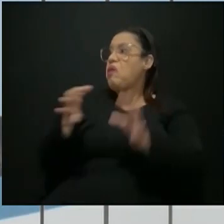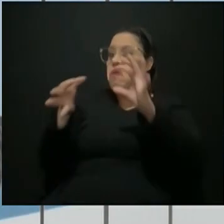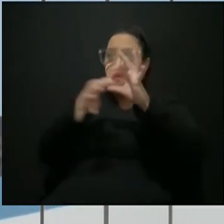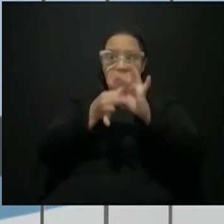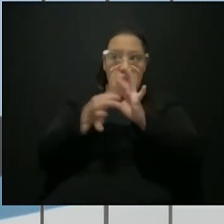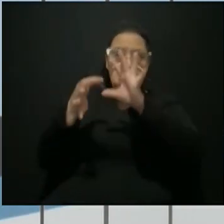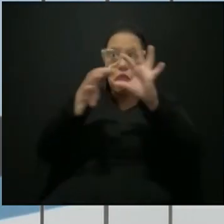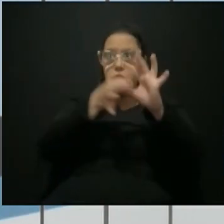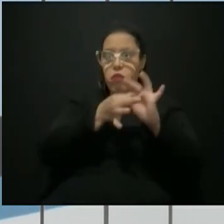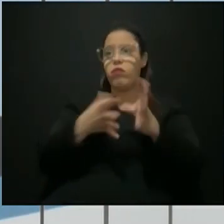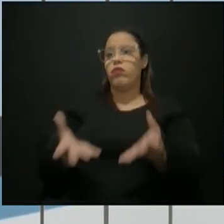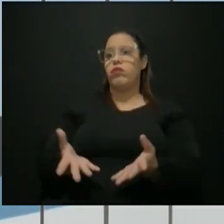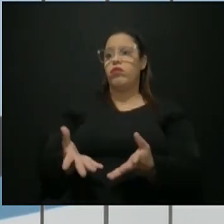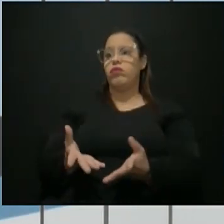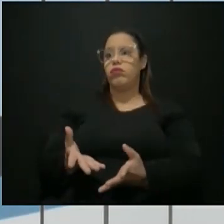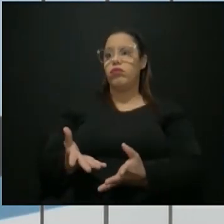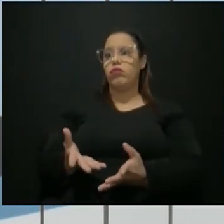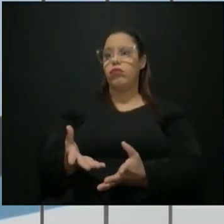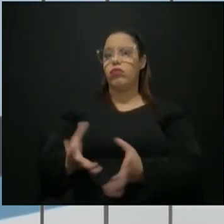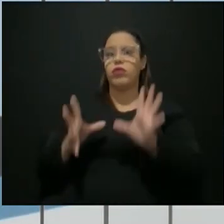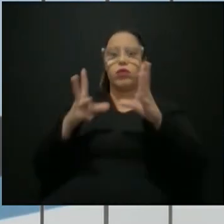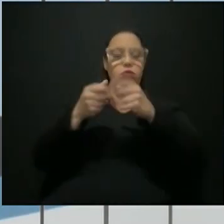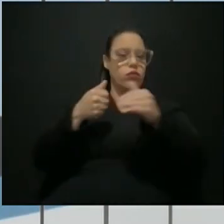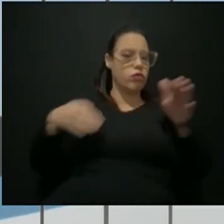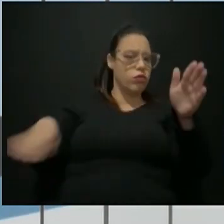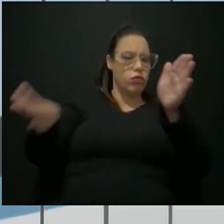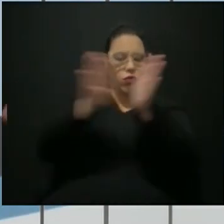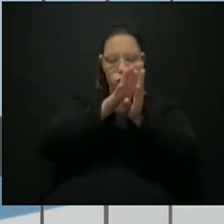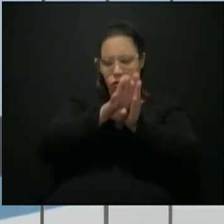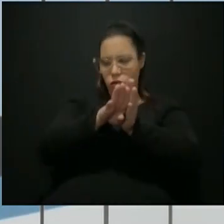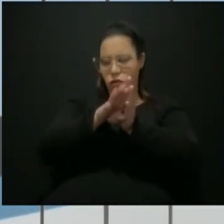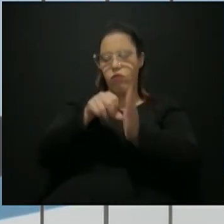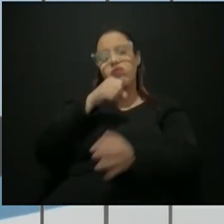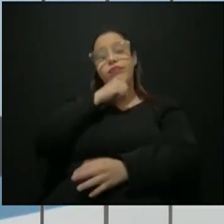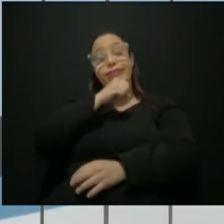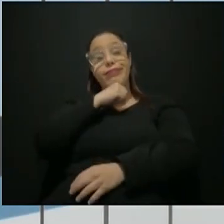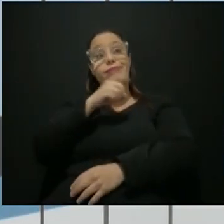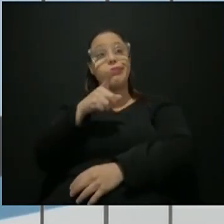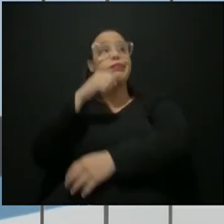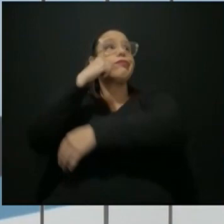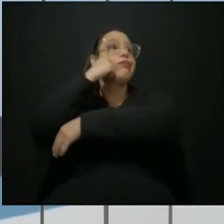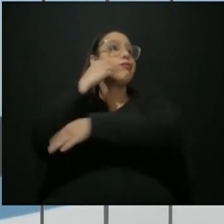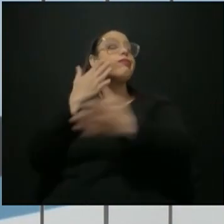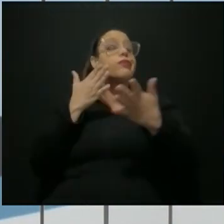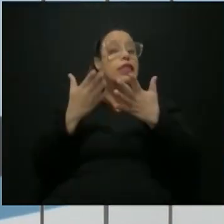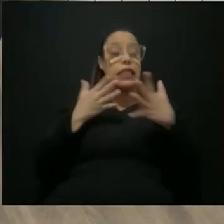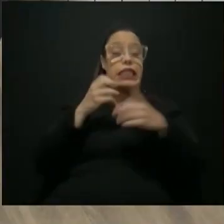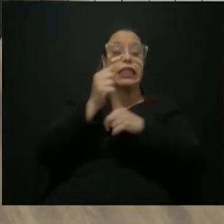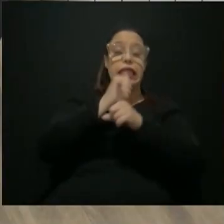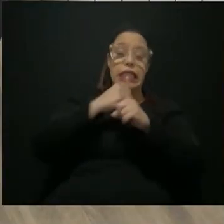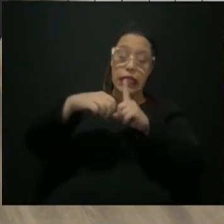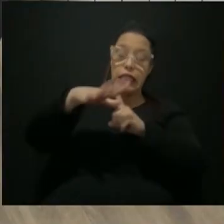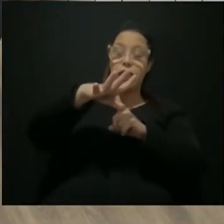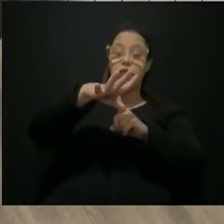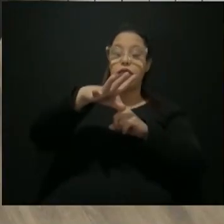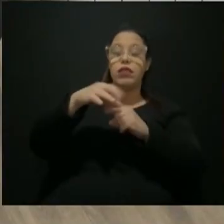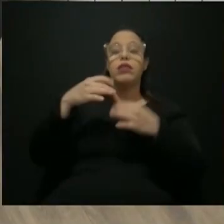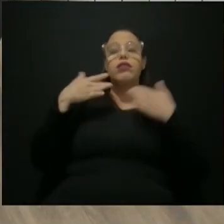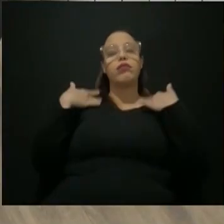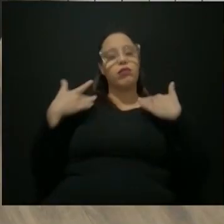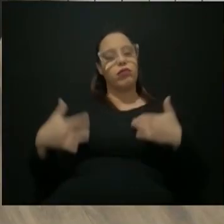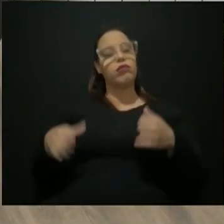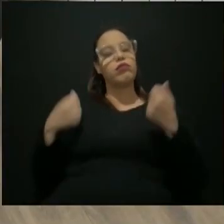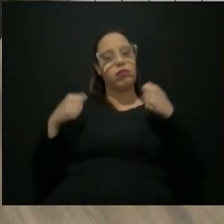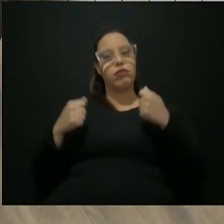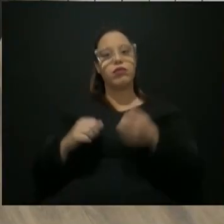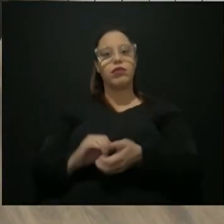a gente tem tudo para chegar no processo de envelhecimento aí com essa infraestrutura social né, e física também que a gente precisa. Muito